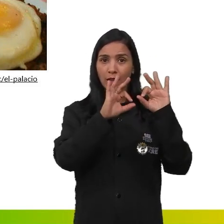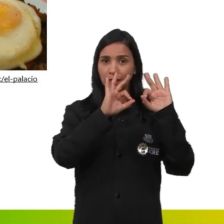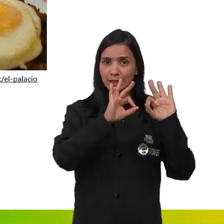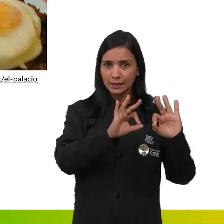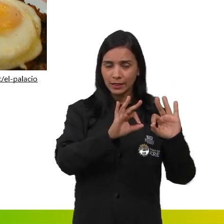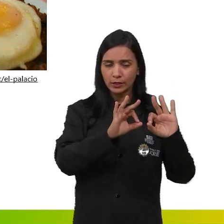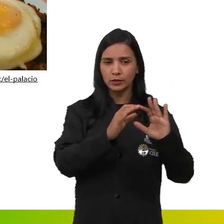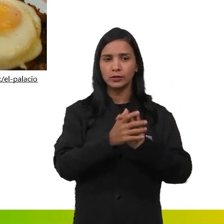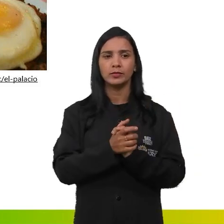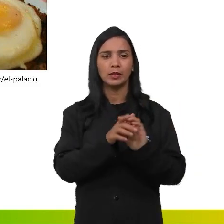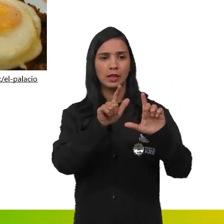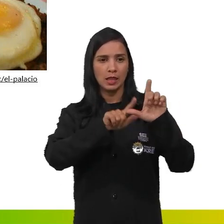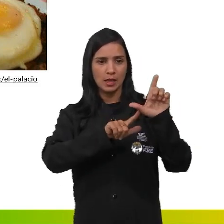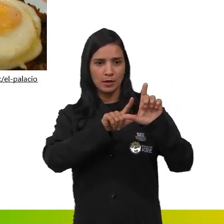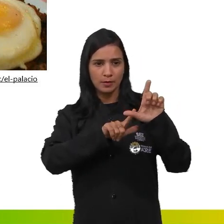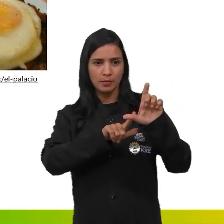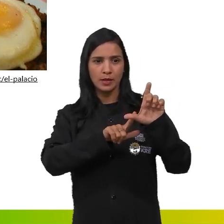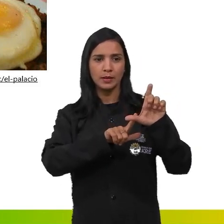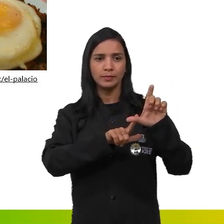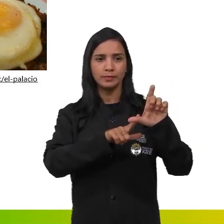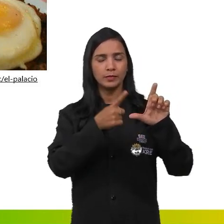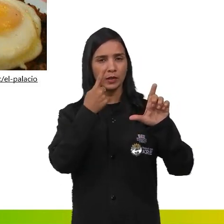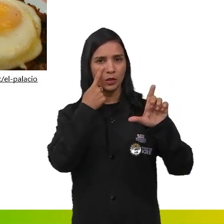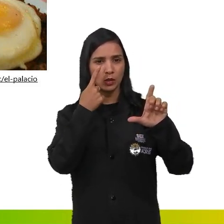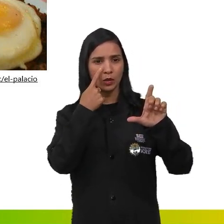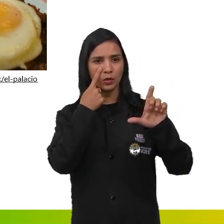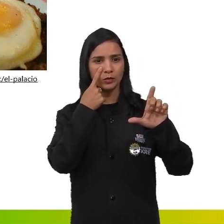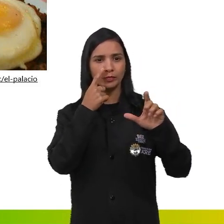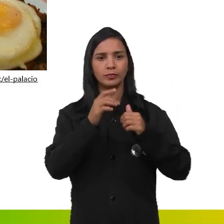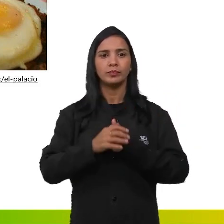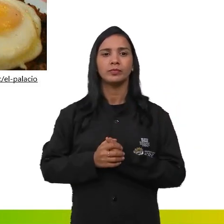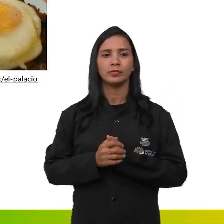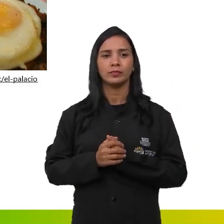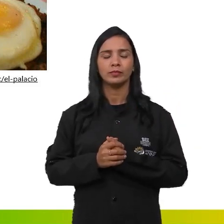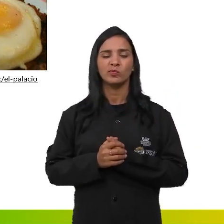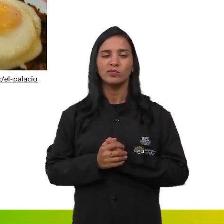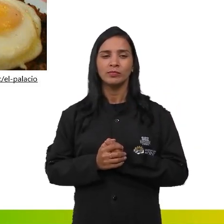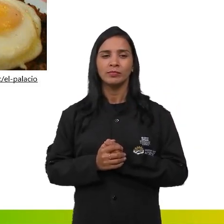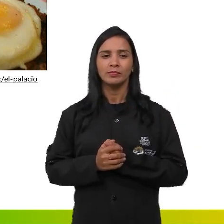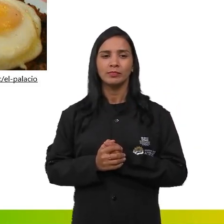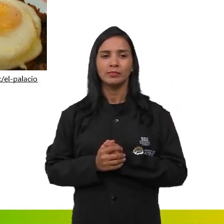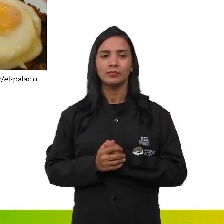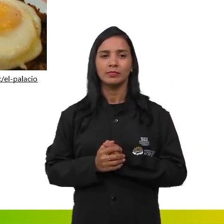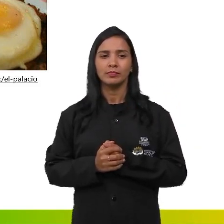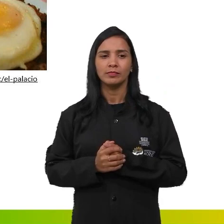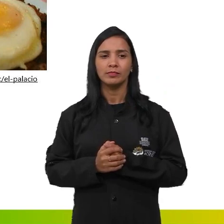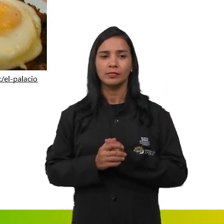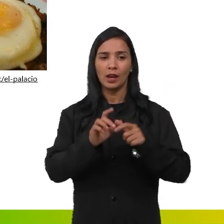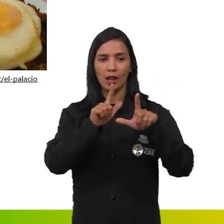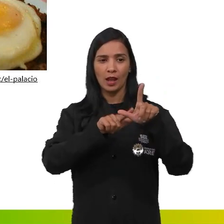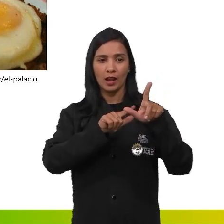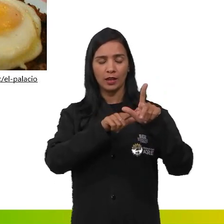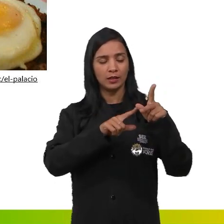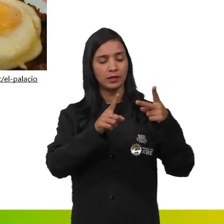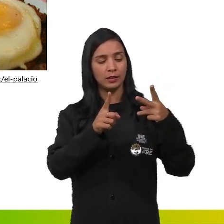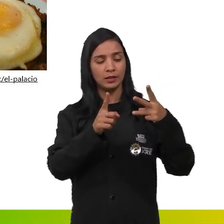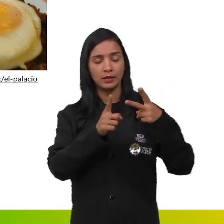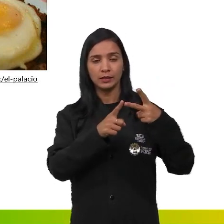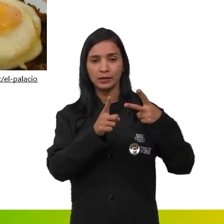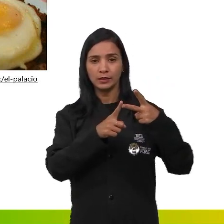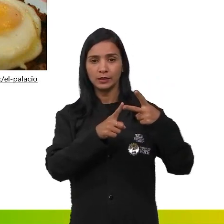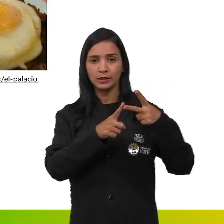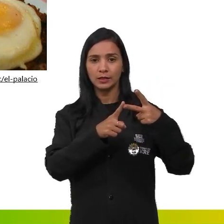letra B, nós temos how many, how much e how many. Letra C, how